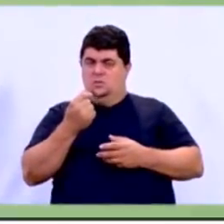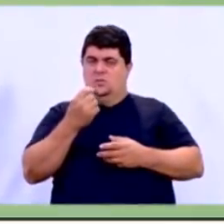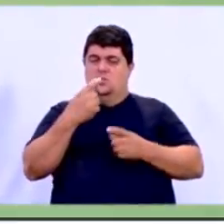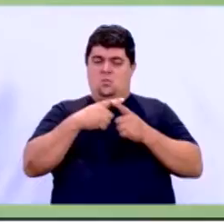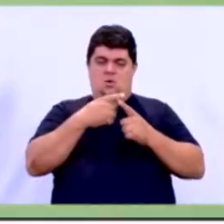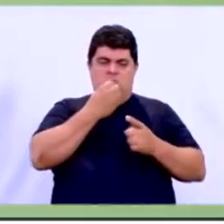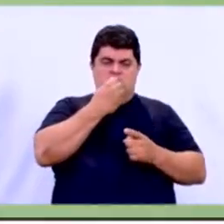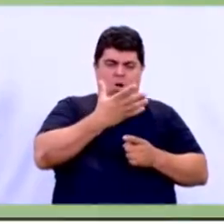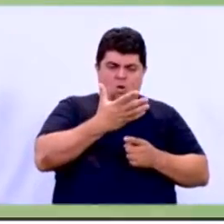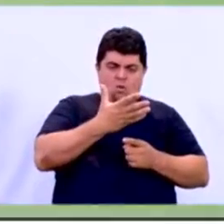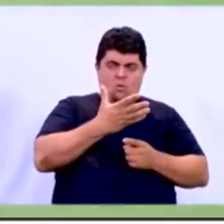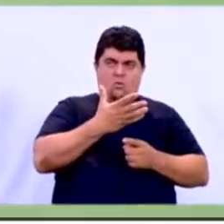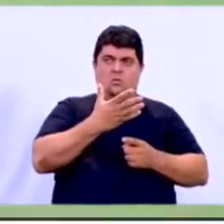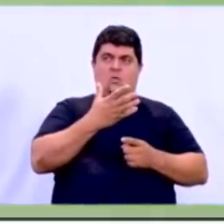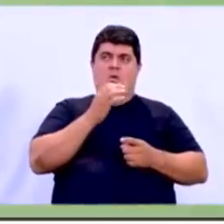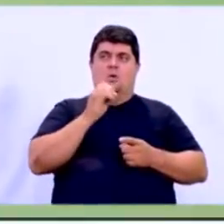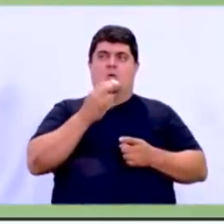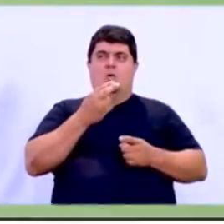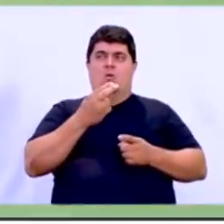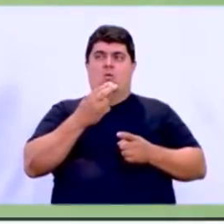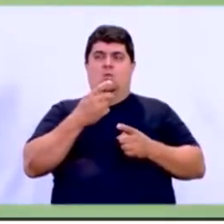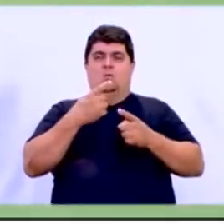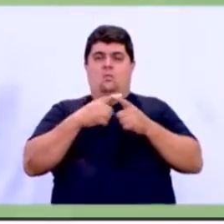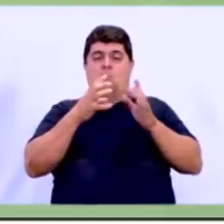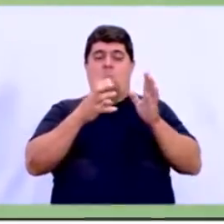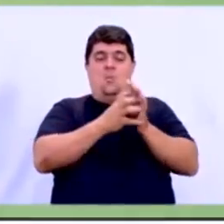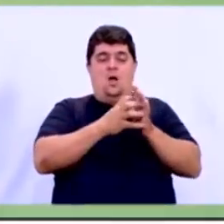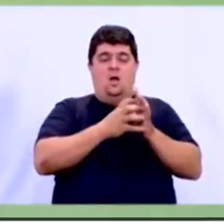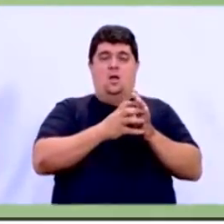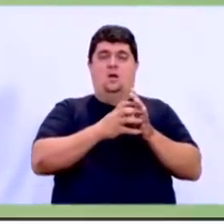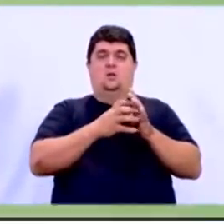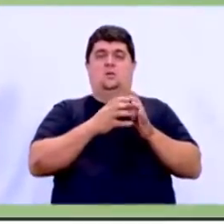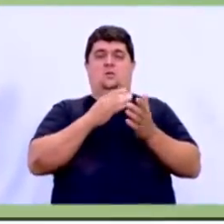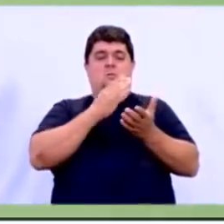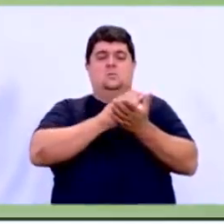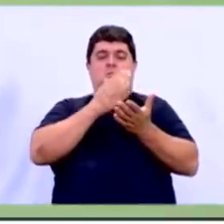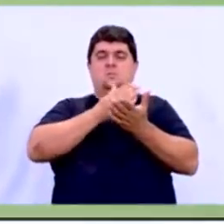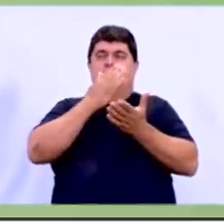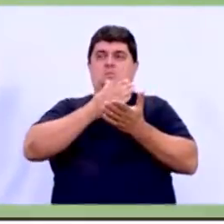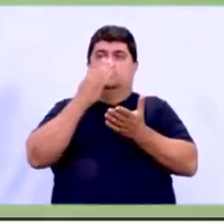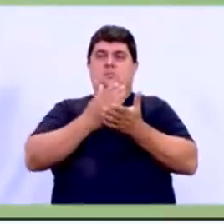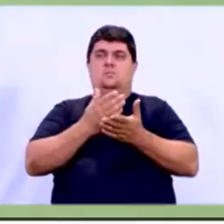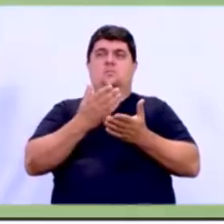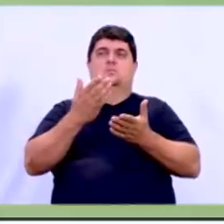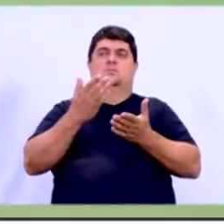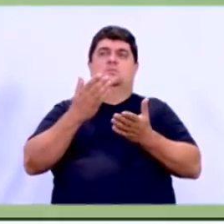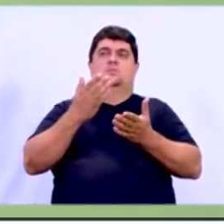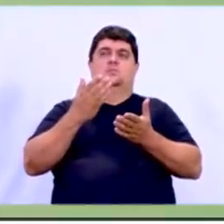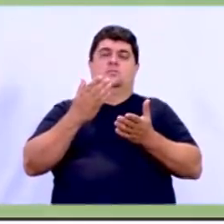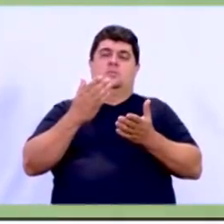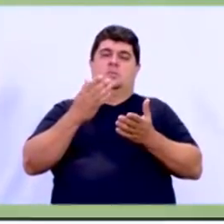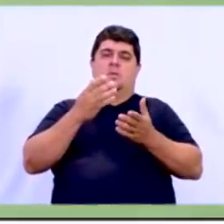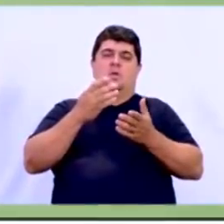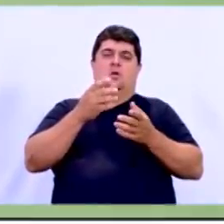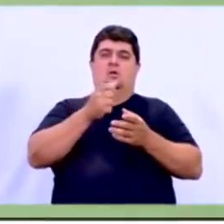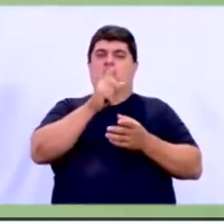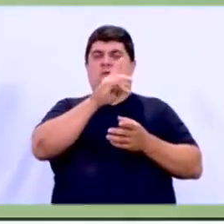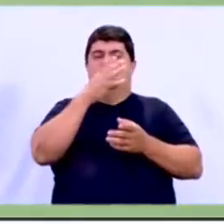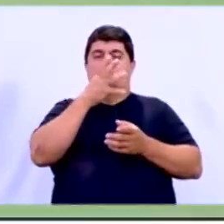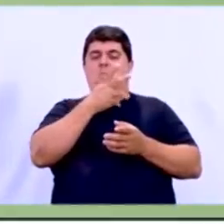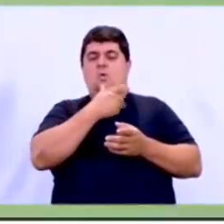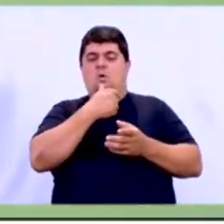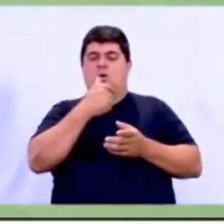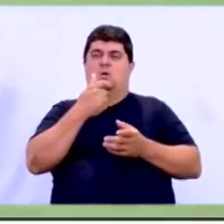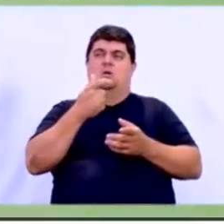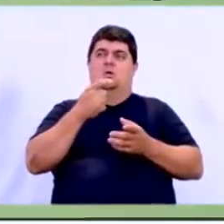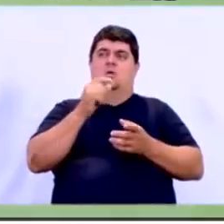qualidade dos produtos? Ou seria a marca, o prazo de entrega, o prazo de pagamento ou